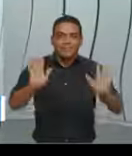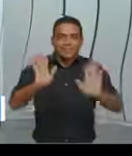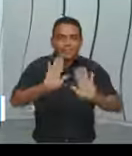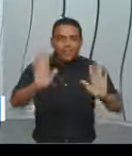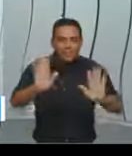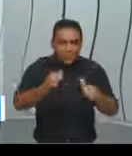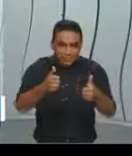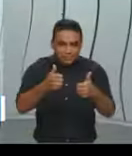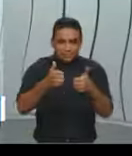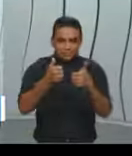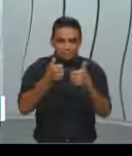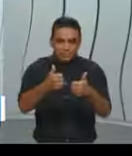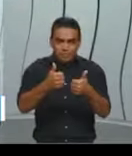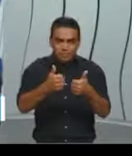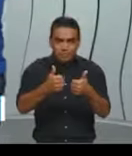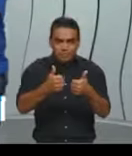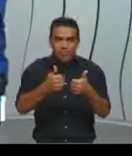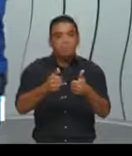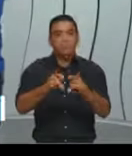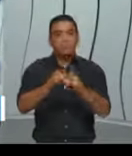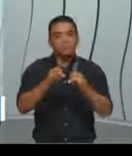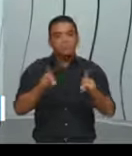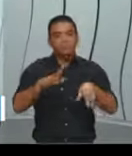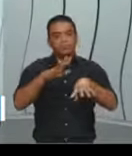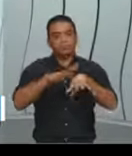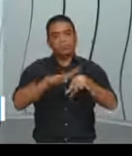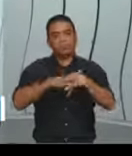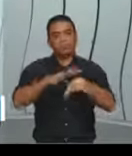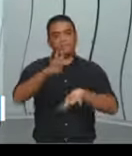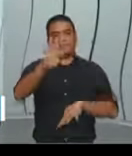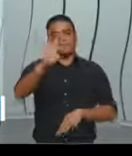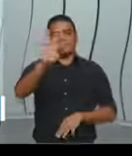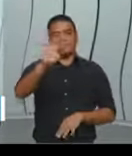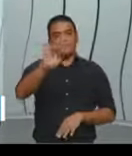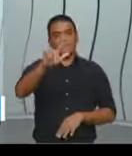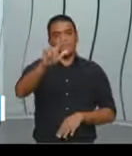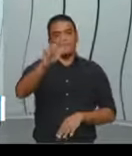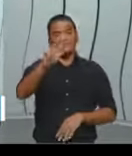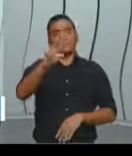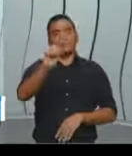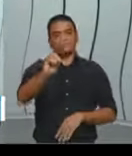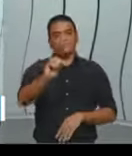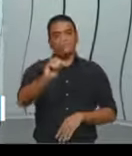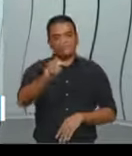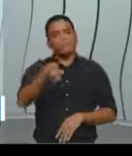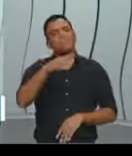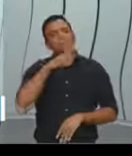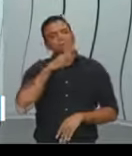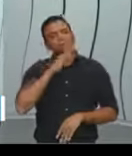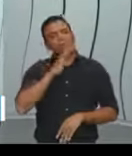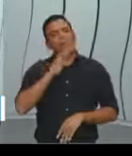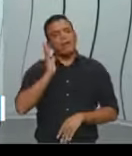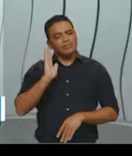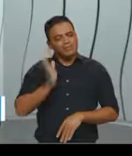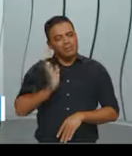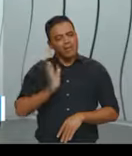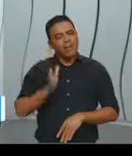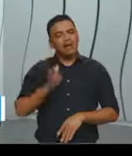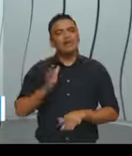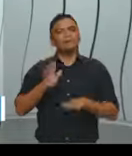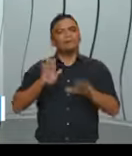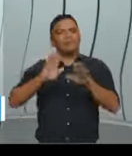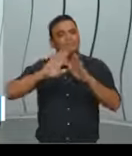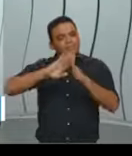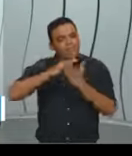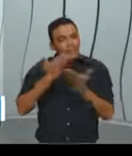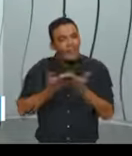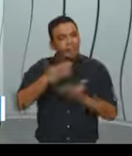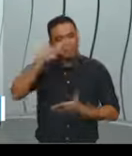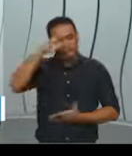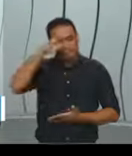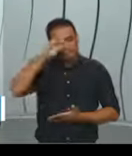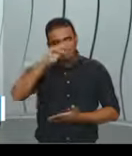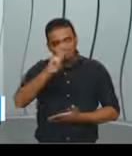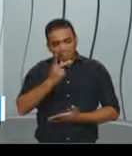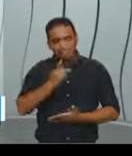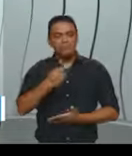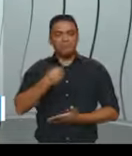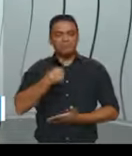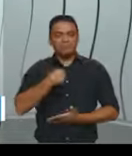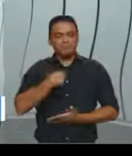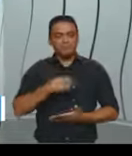tudo bem? Sou o Flávio, professor de matemática, você já me conhece. Aqui comigo está o Hermes, o intérprete de